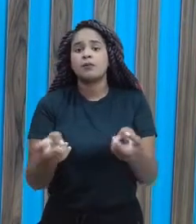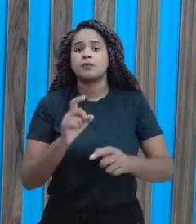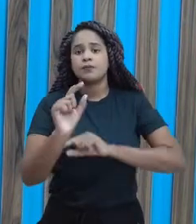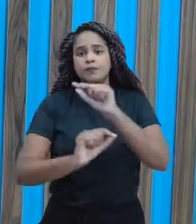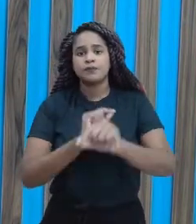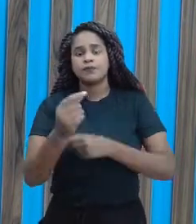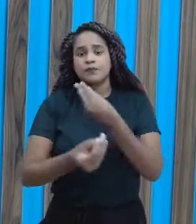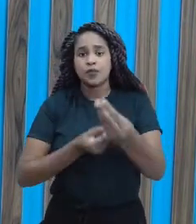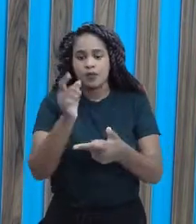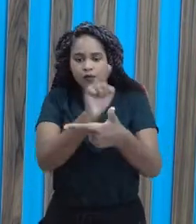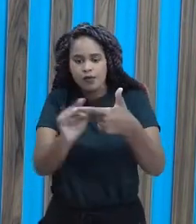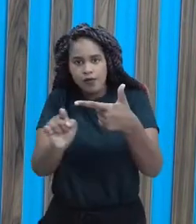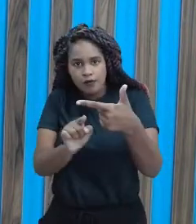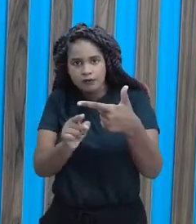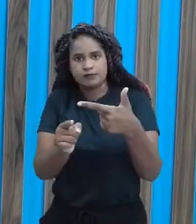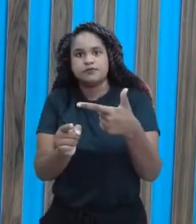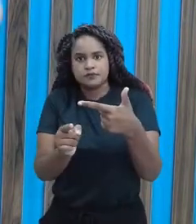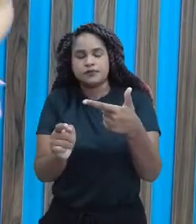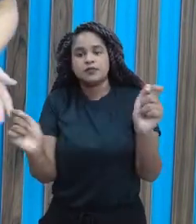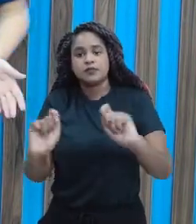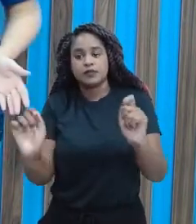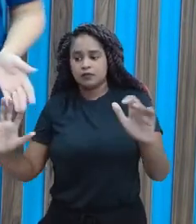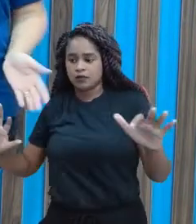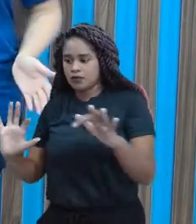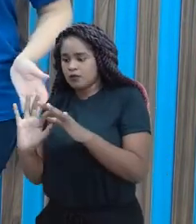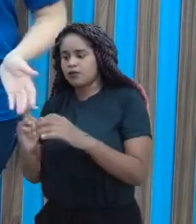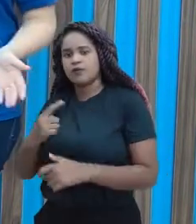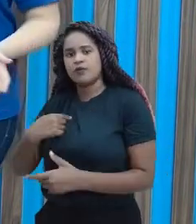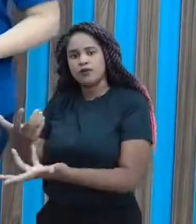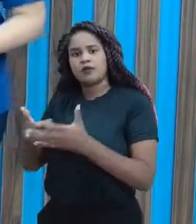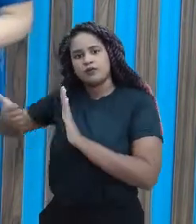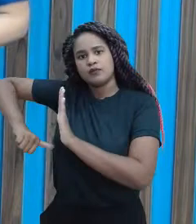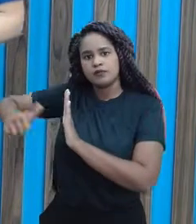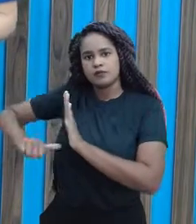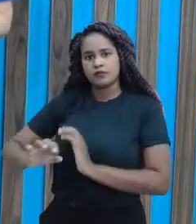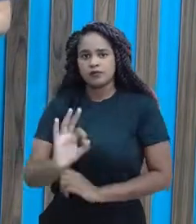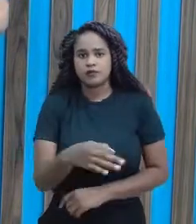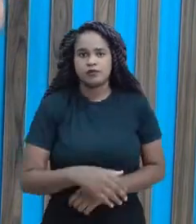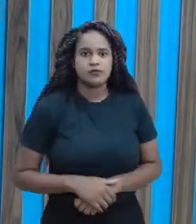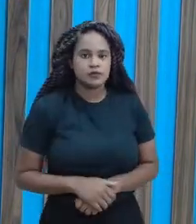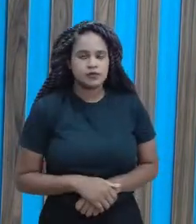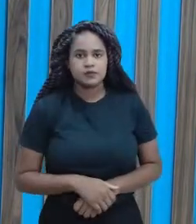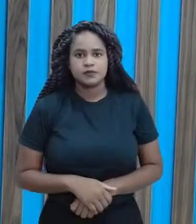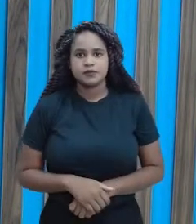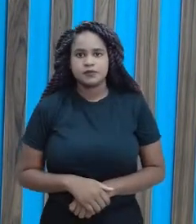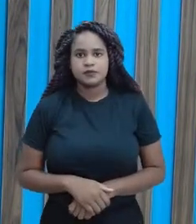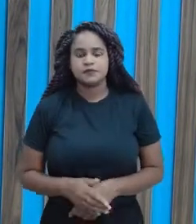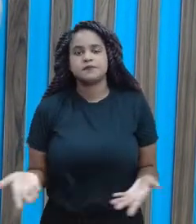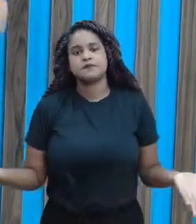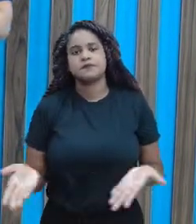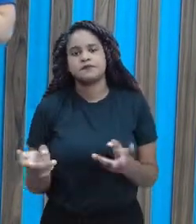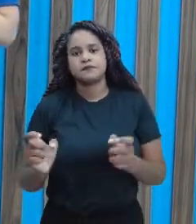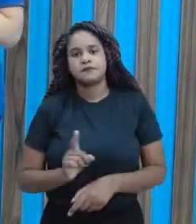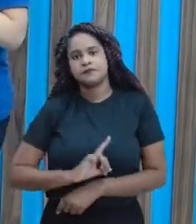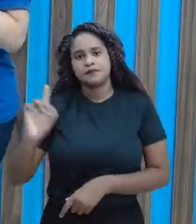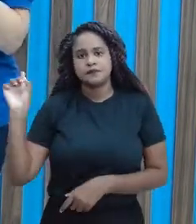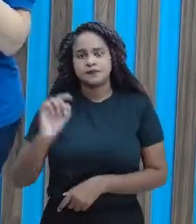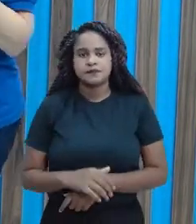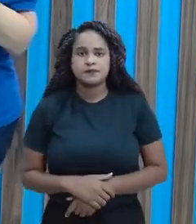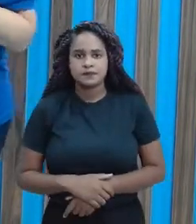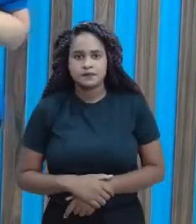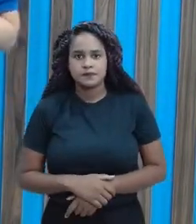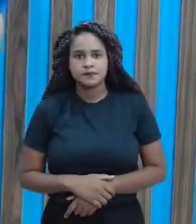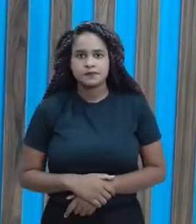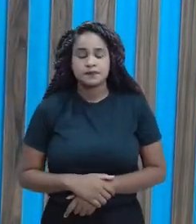essa subdivisão vai ter de acordo com o contexto que eu quero tratar, tá certo? Vamos observar aqui, ó. A